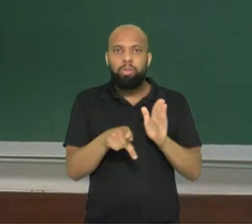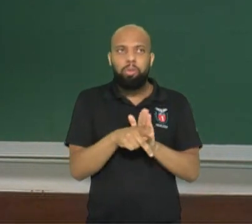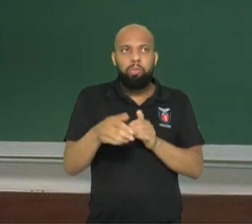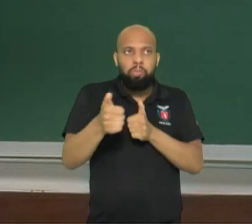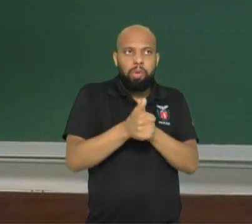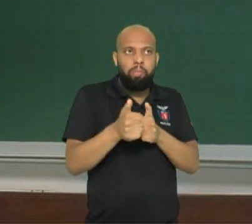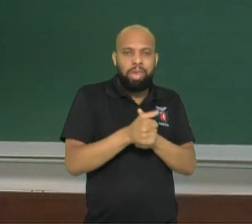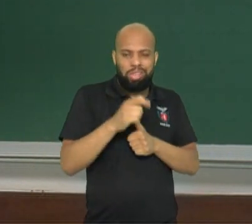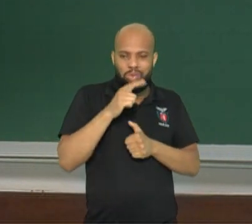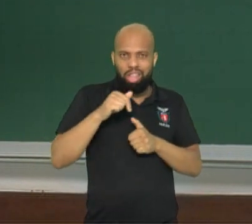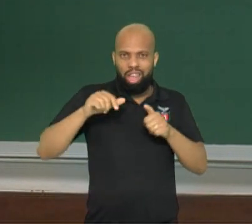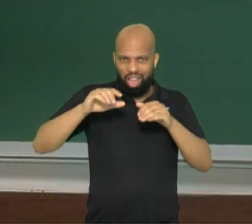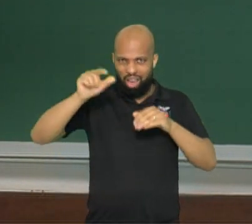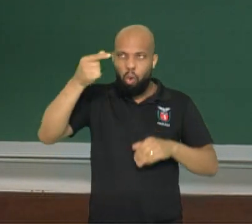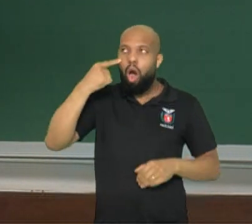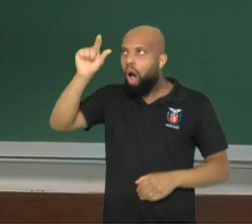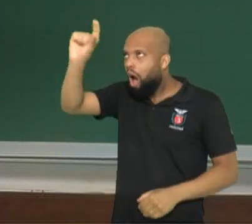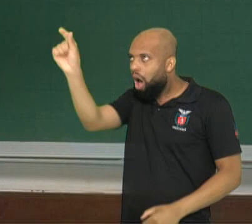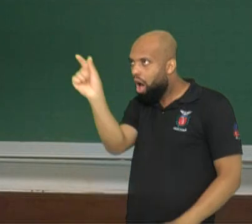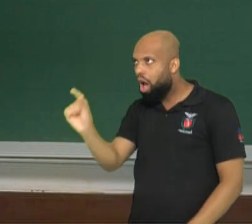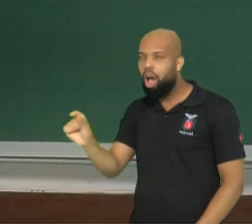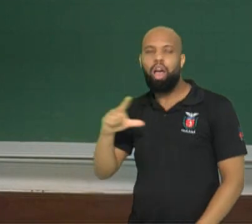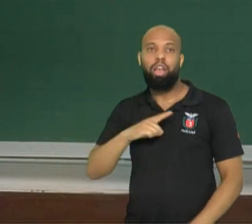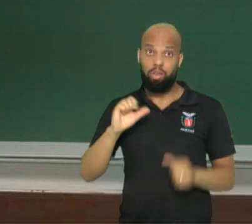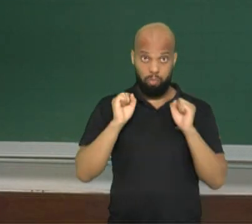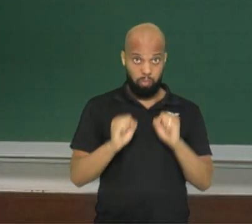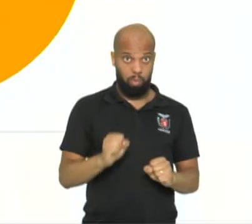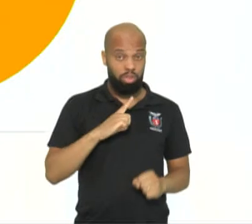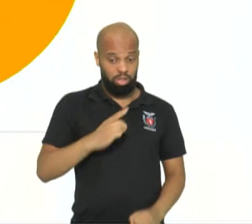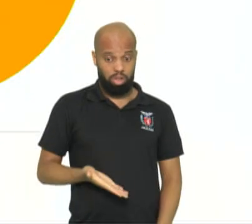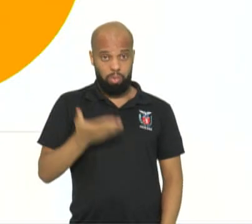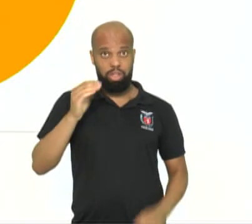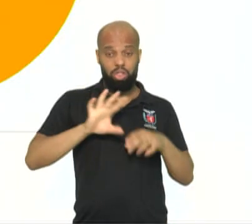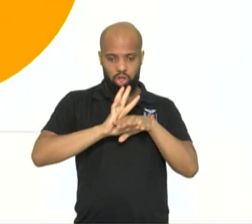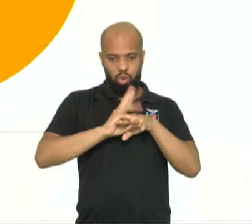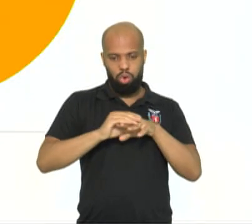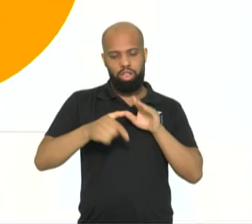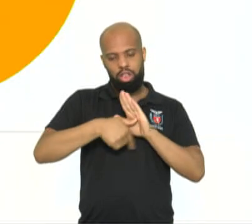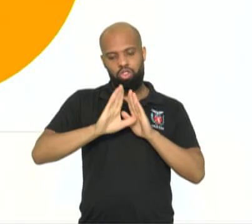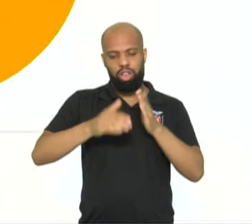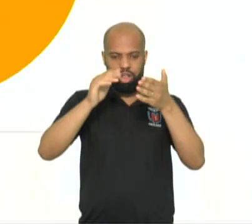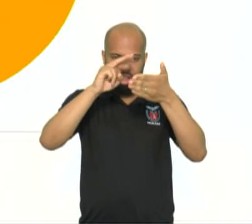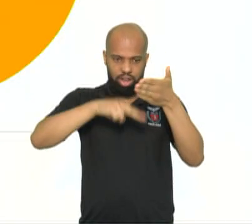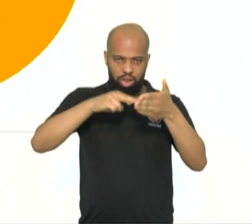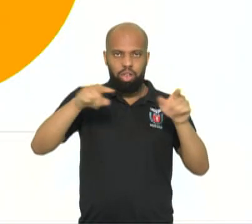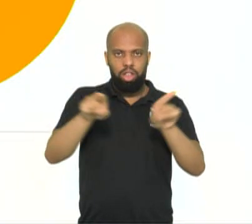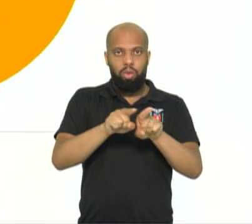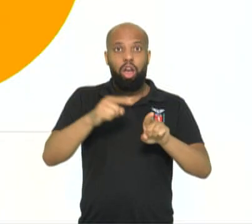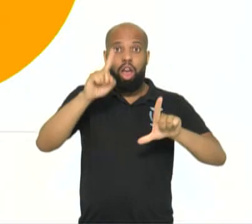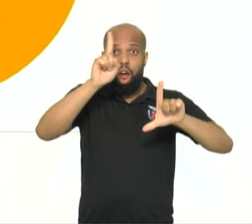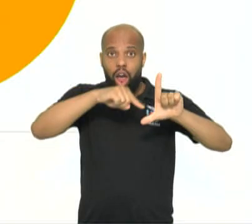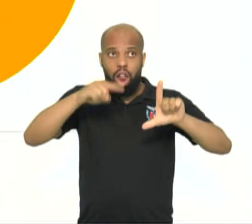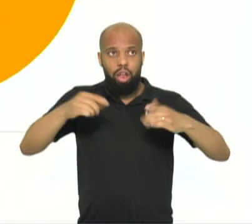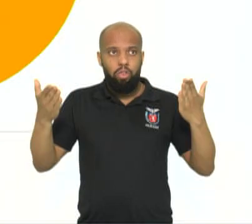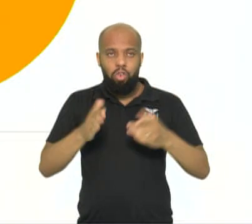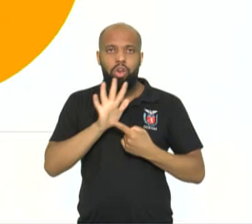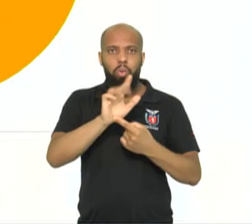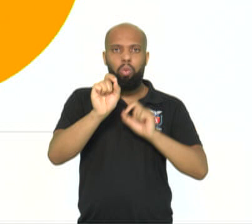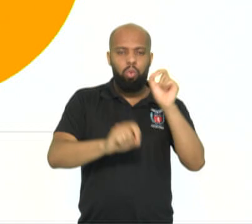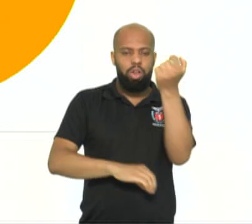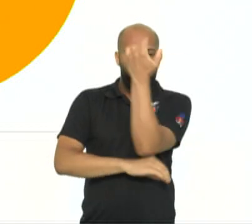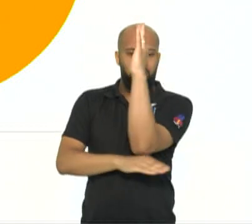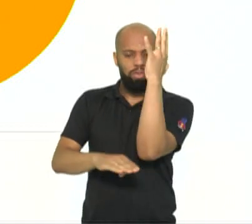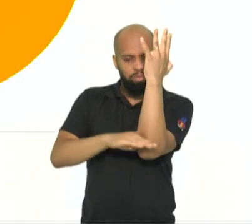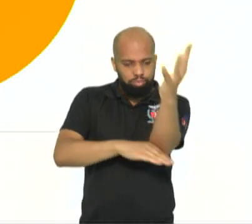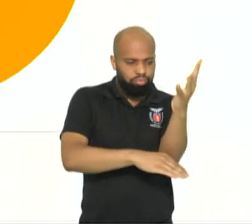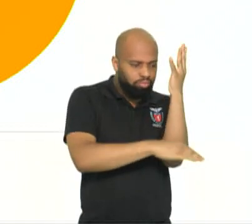pode aumentar as doenças que a gente leu lá na reportagem, tá? Olha só, esses gráficos aqui mostrando o desmatamento por